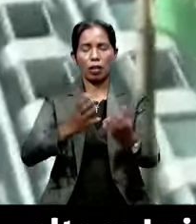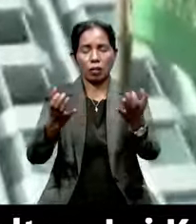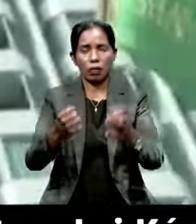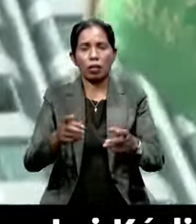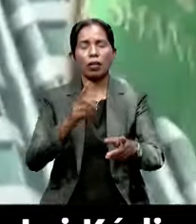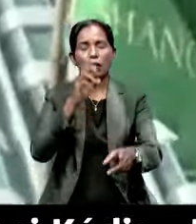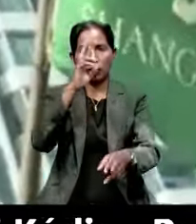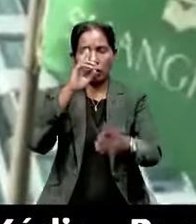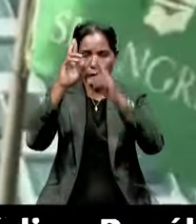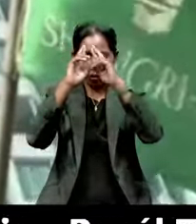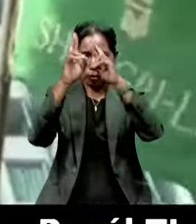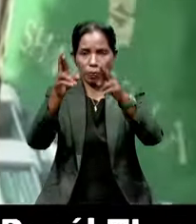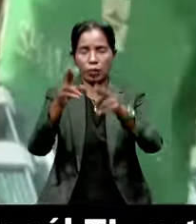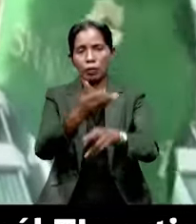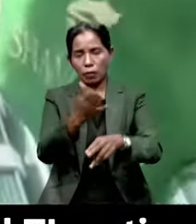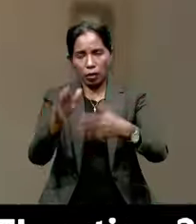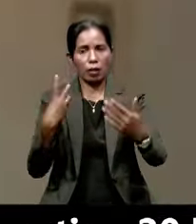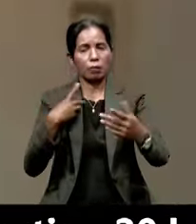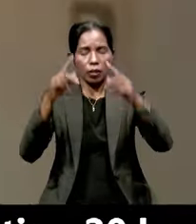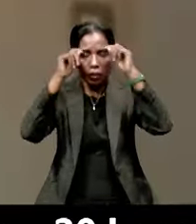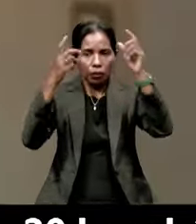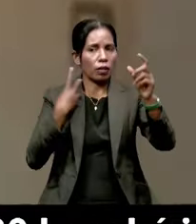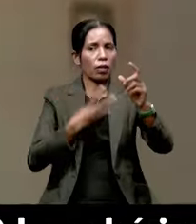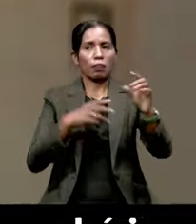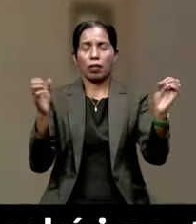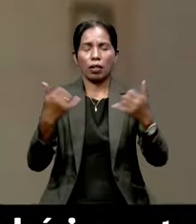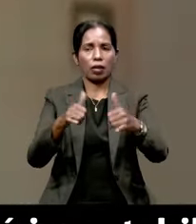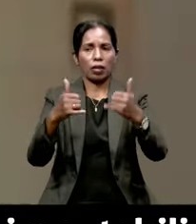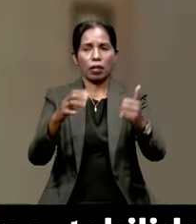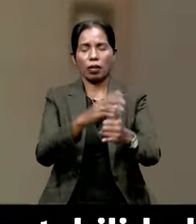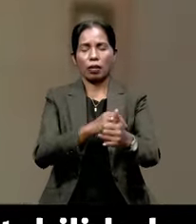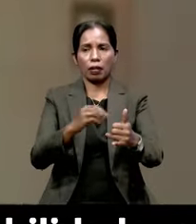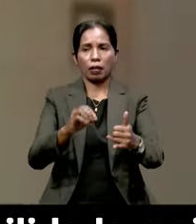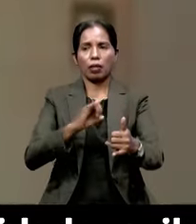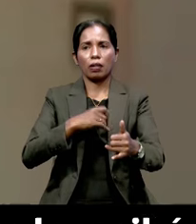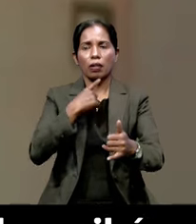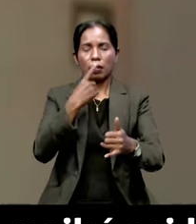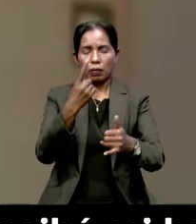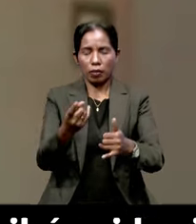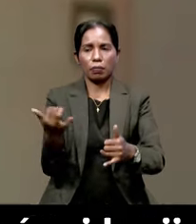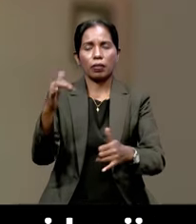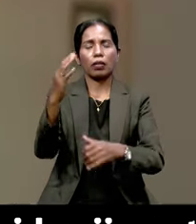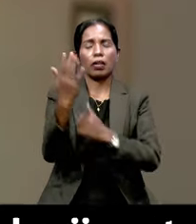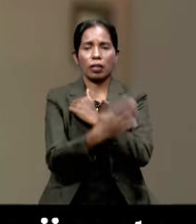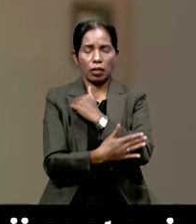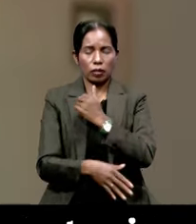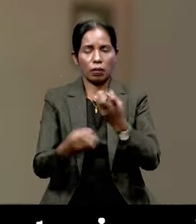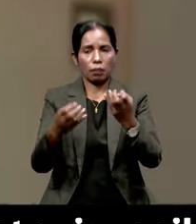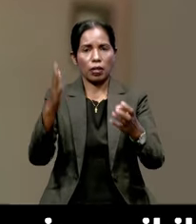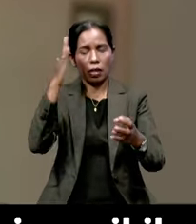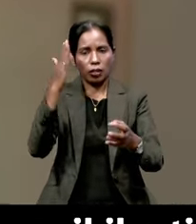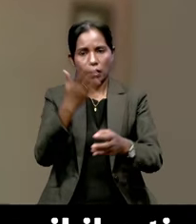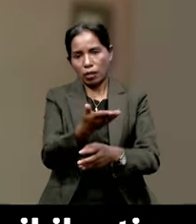imi. Ami Timor-Leste ami lah limar diplomasia checkbook. Hau tete ba sira katak nasam barak nebe rekonese